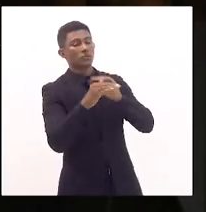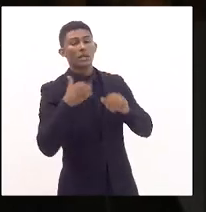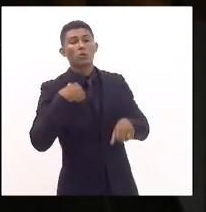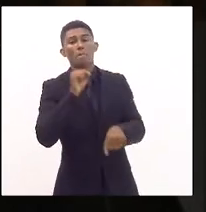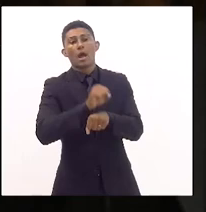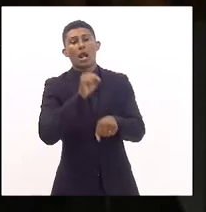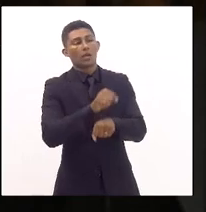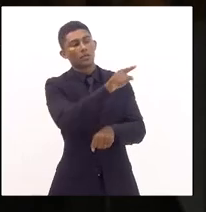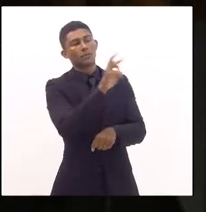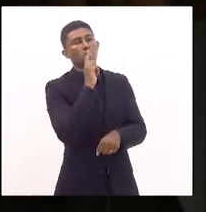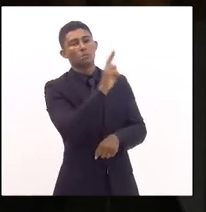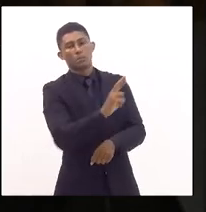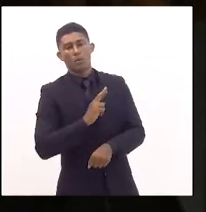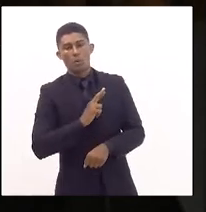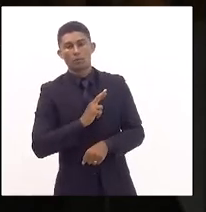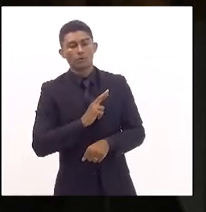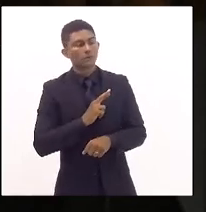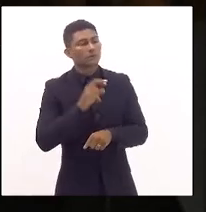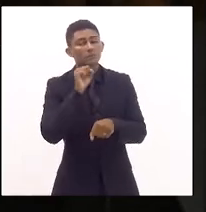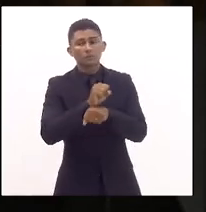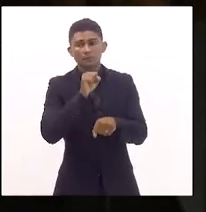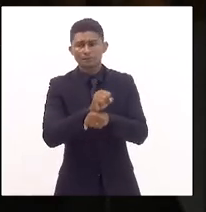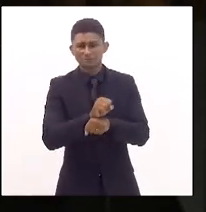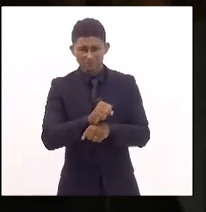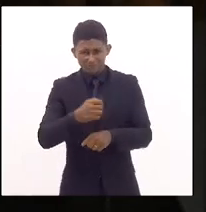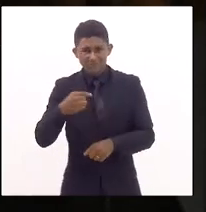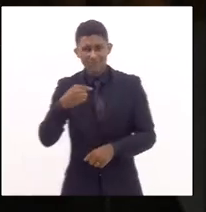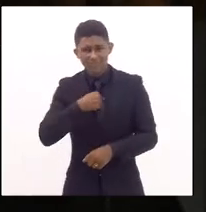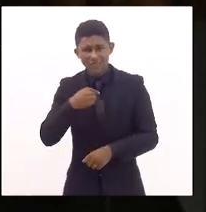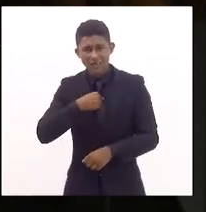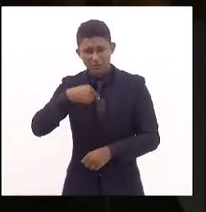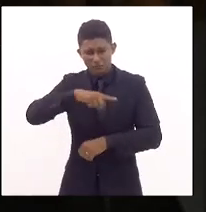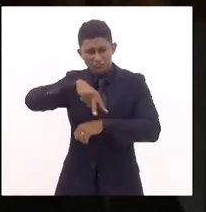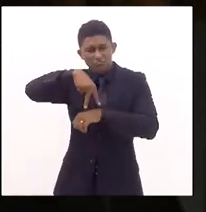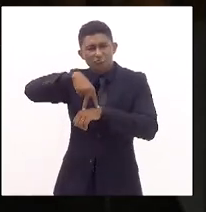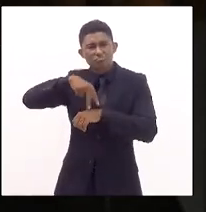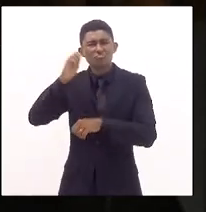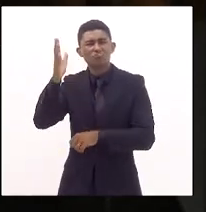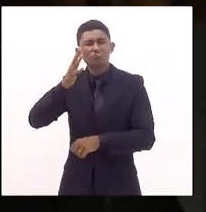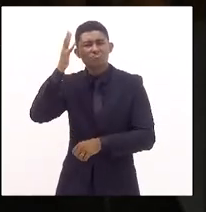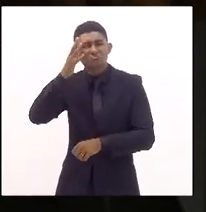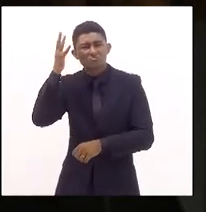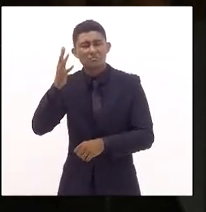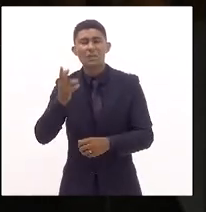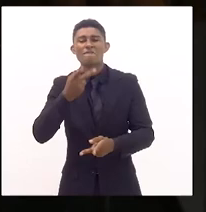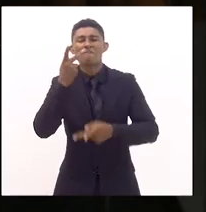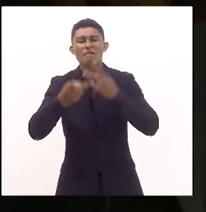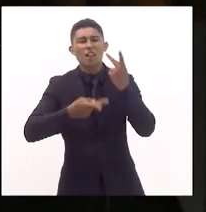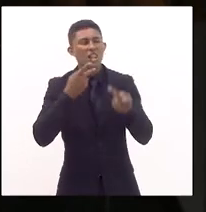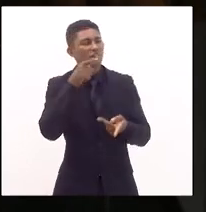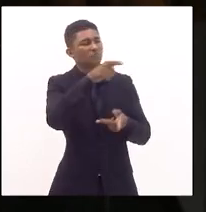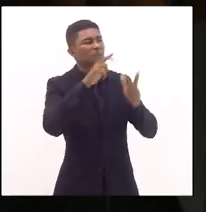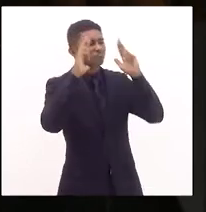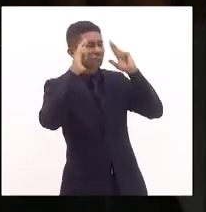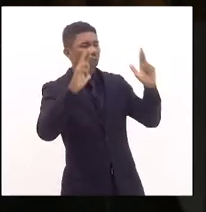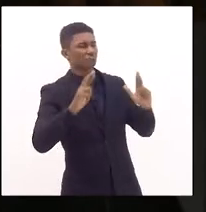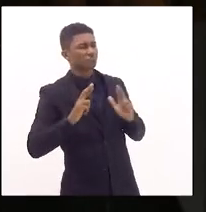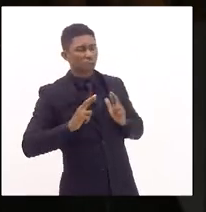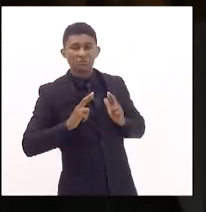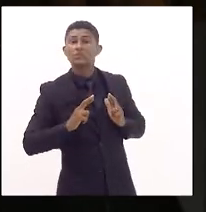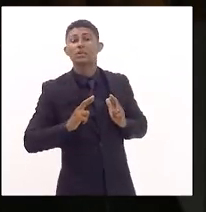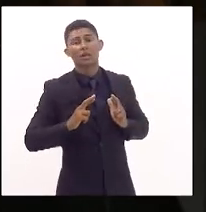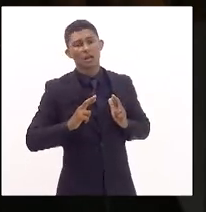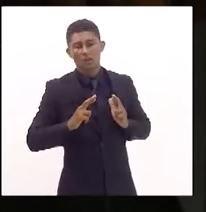Estou aguardando que o senhor, não quero ser mais uma a usar esse plenário para falar da falta de respeito como têm